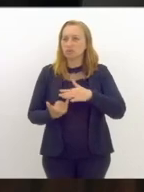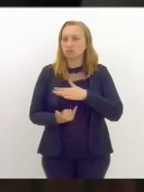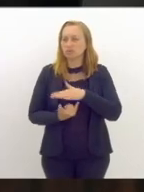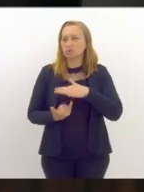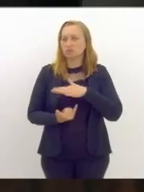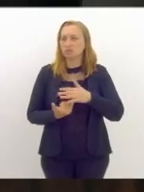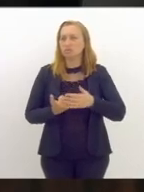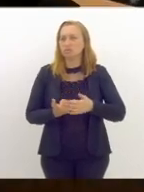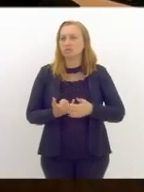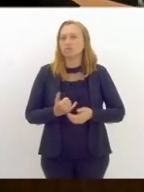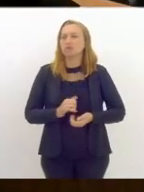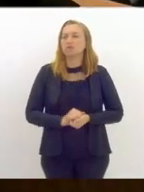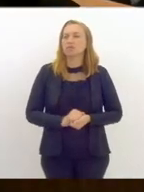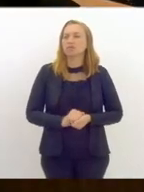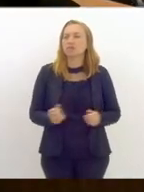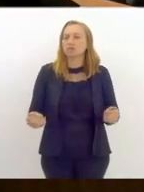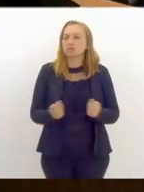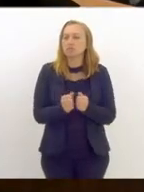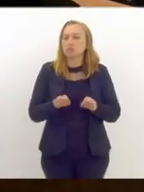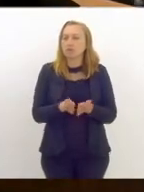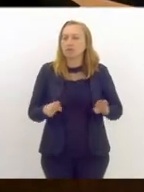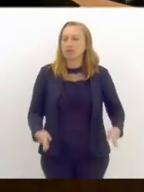mesa.